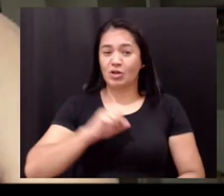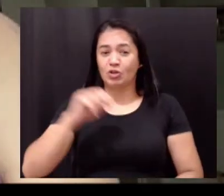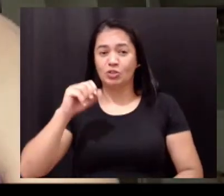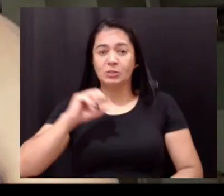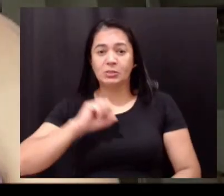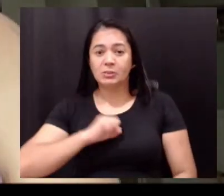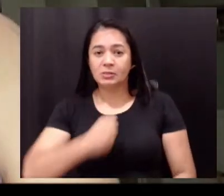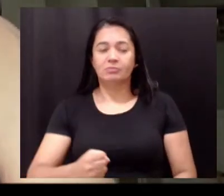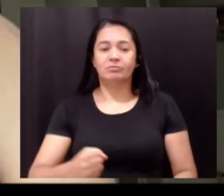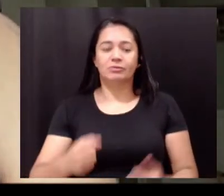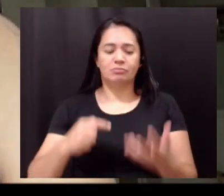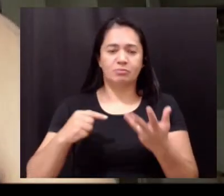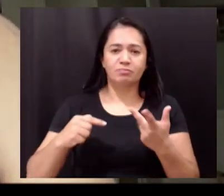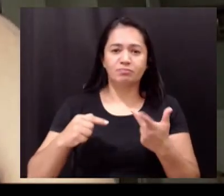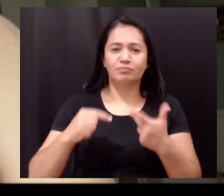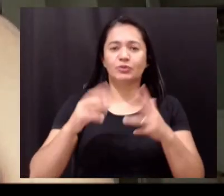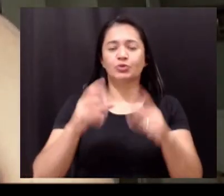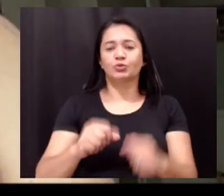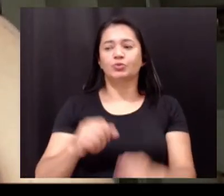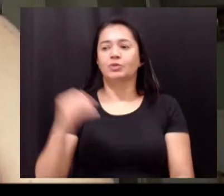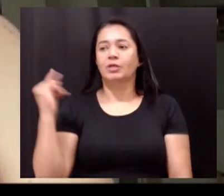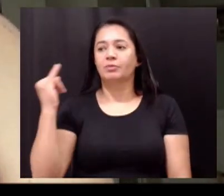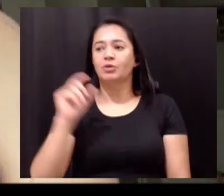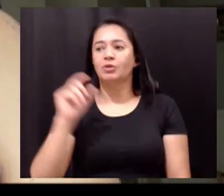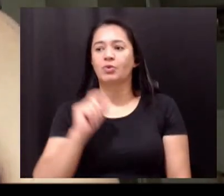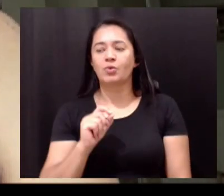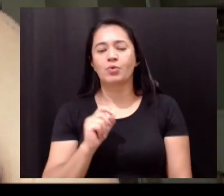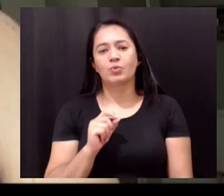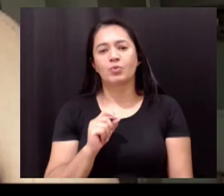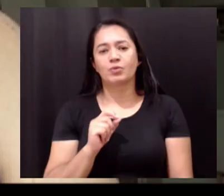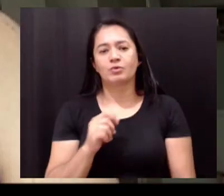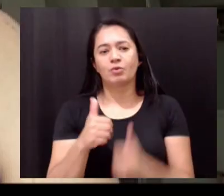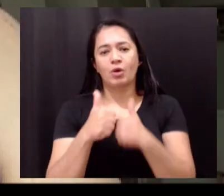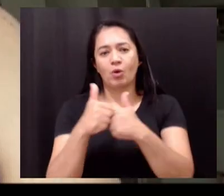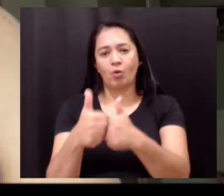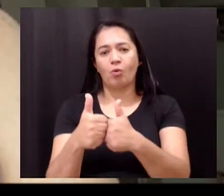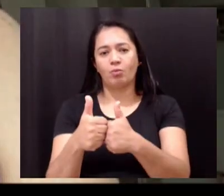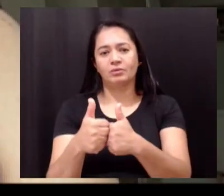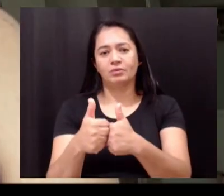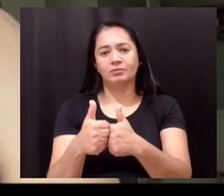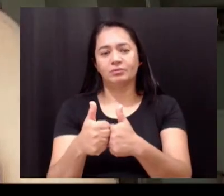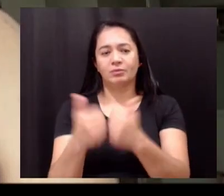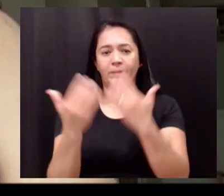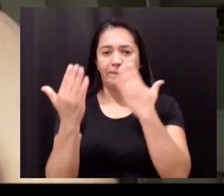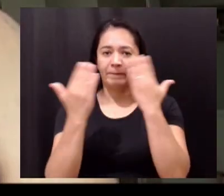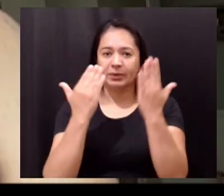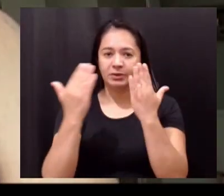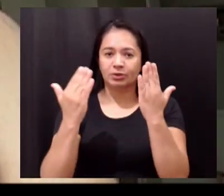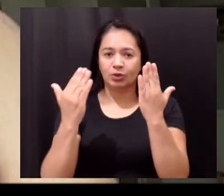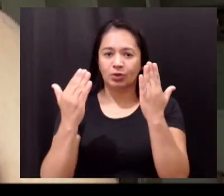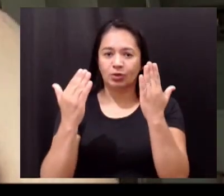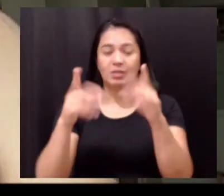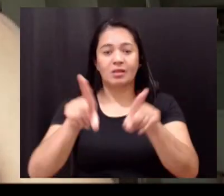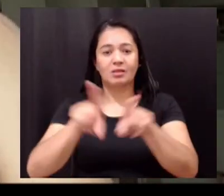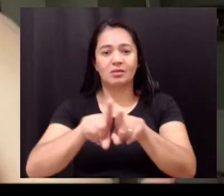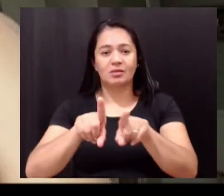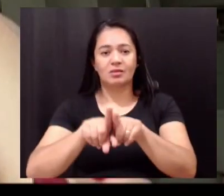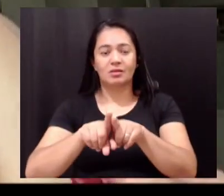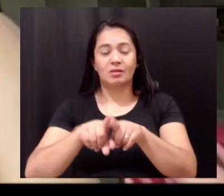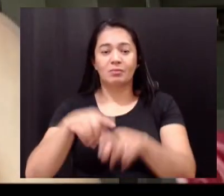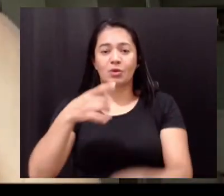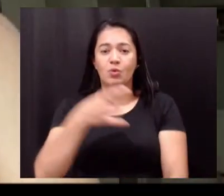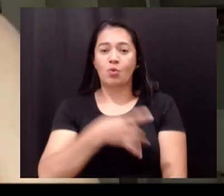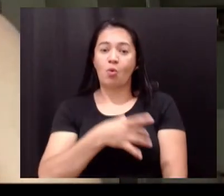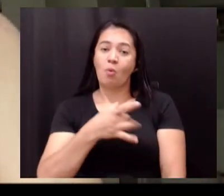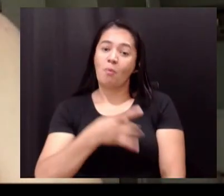isso, é importante que tenha esse acompanhamento psicológico e também a questão do medo, né, Ana? O medo